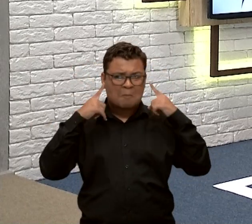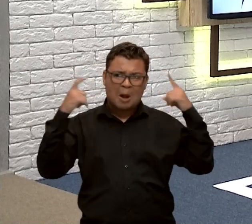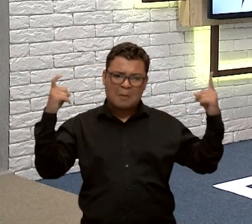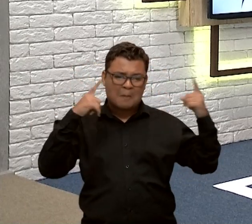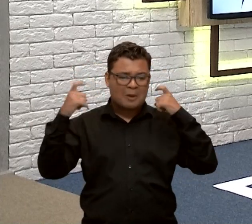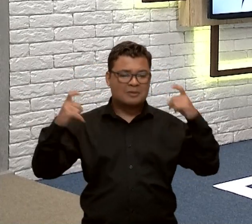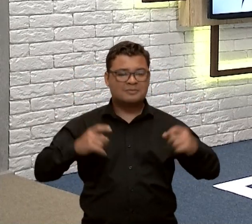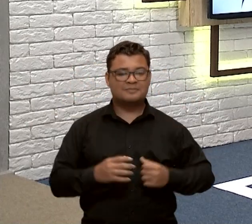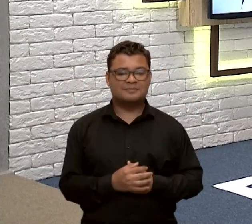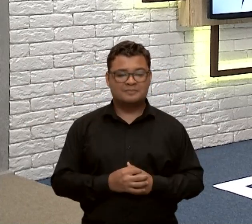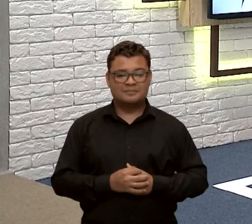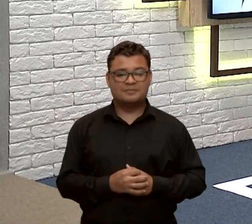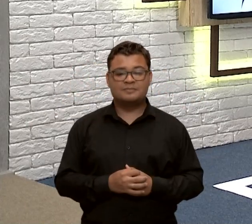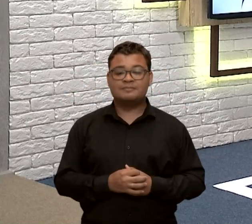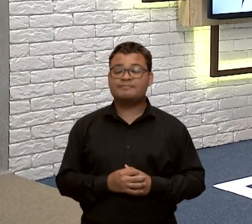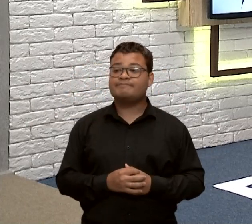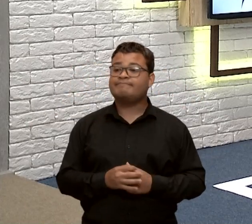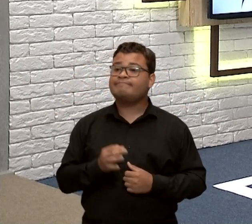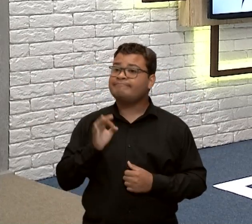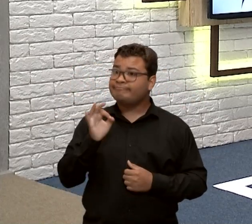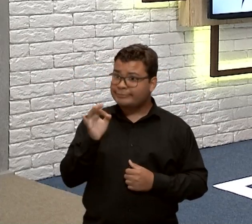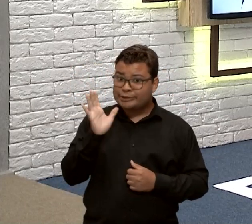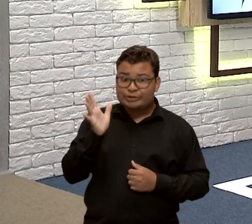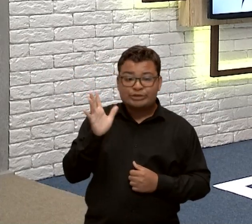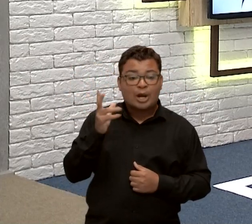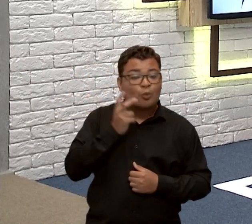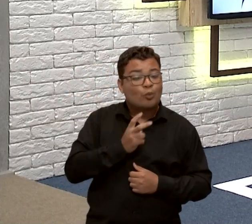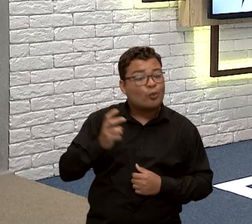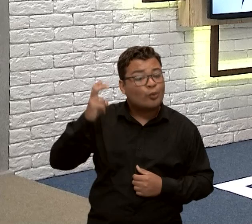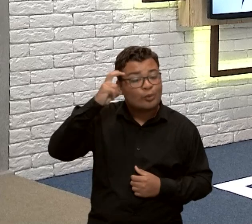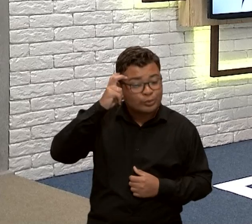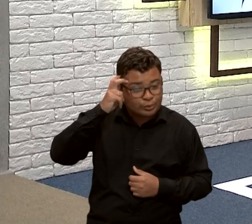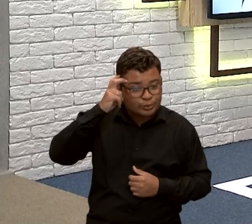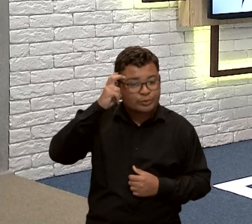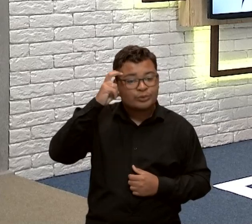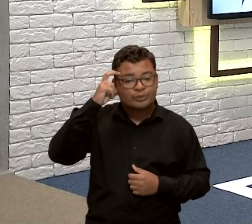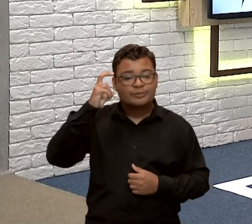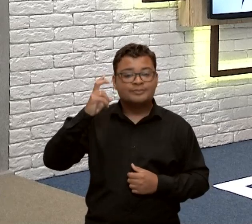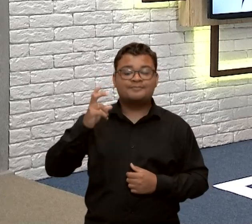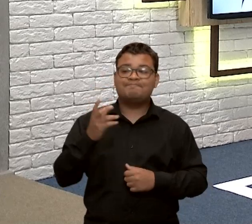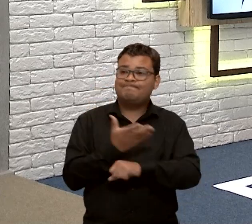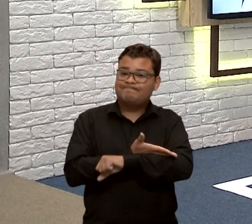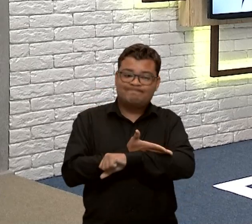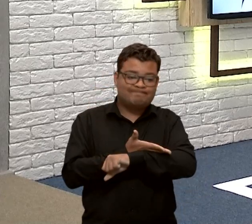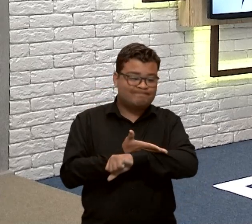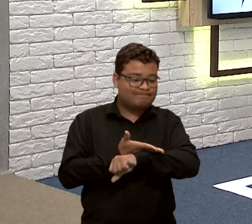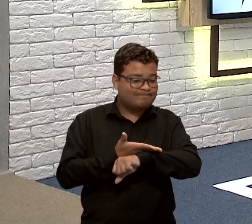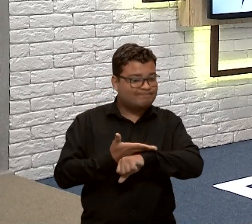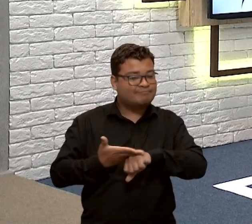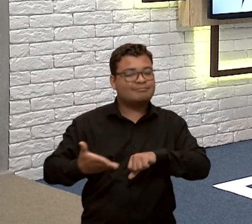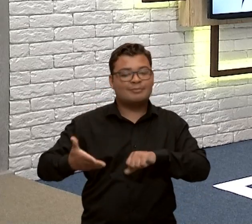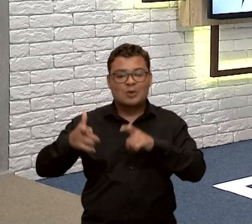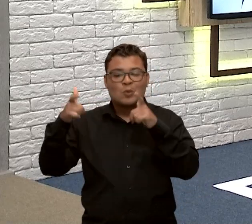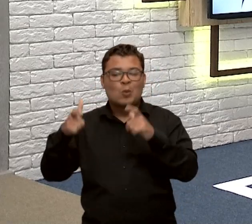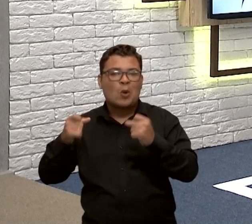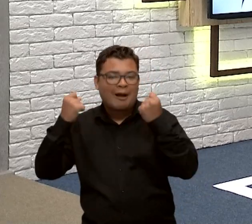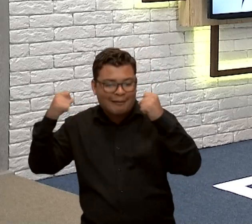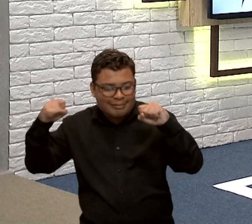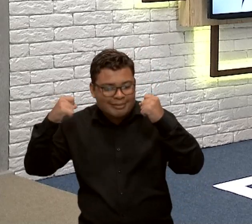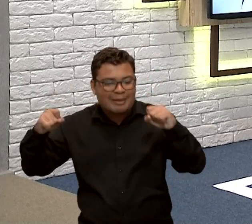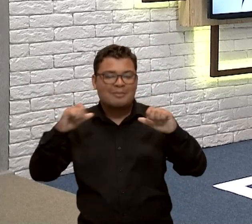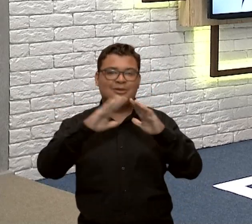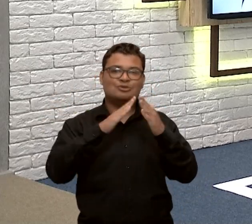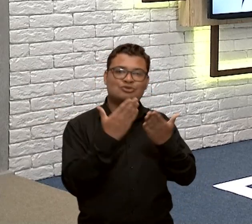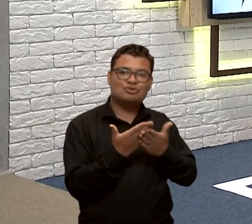bom. Isso é uma cultura, né, é um hábito criado nas academias, nas escolas,